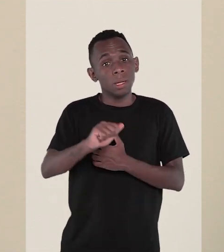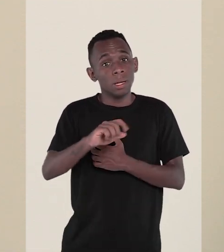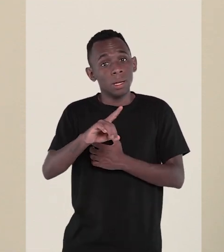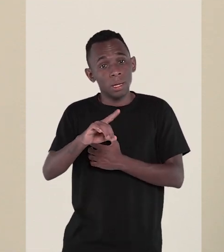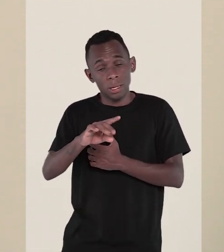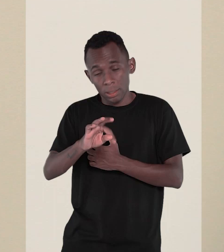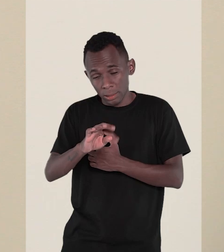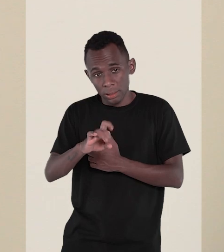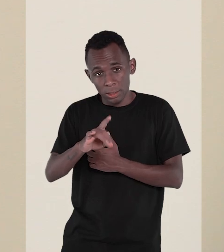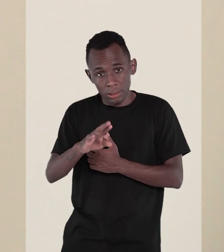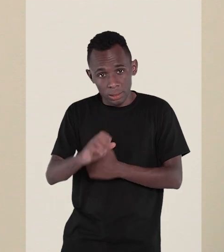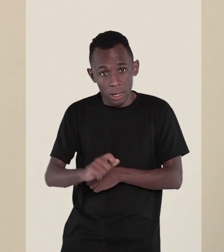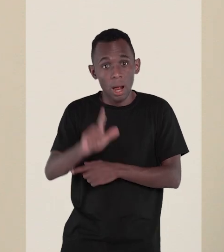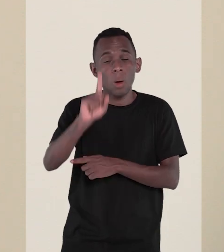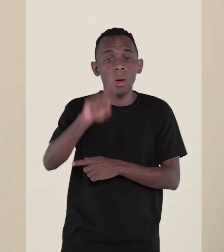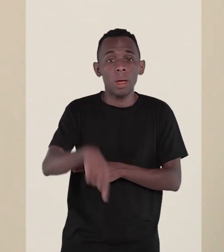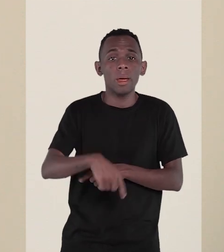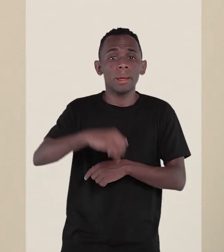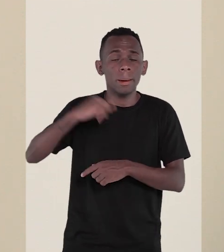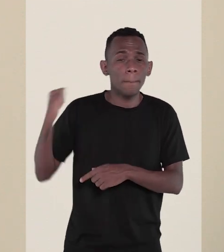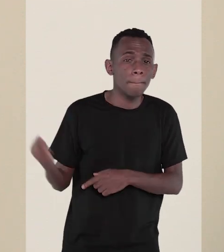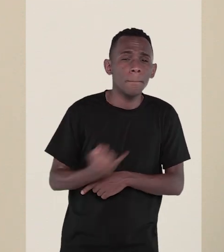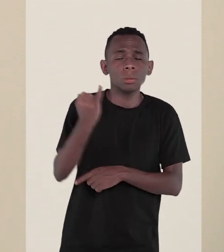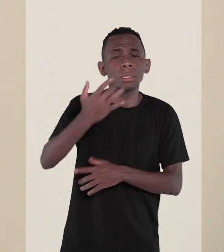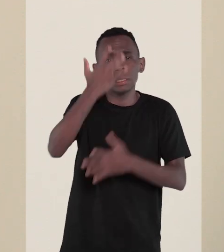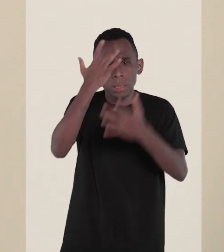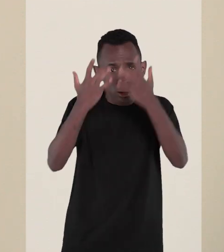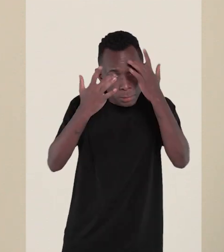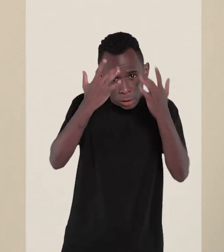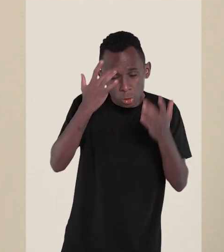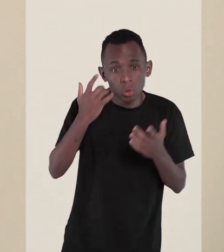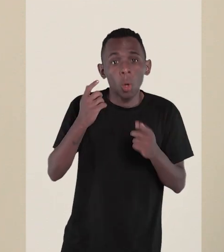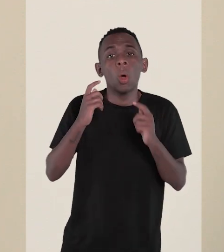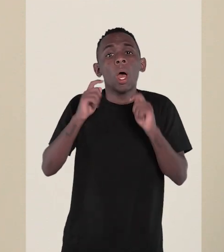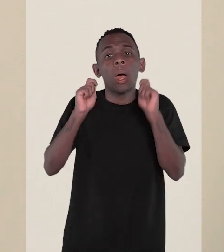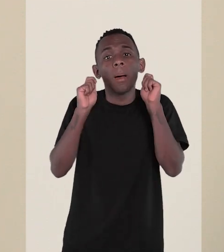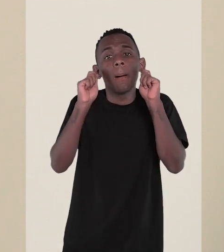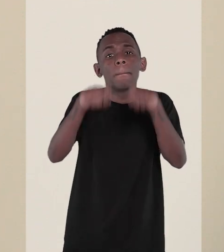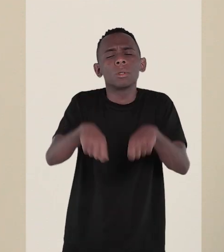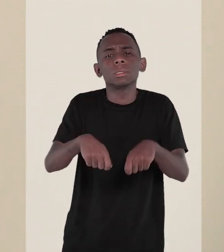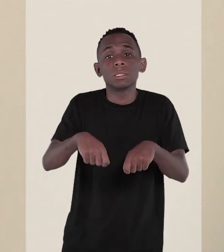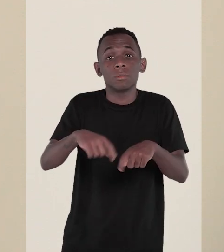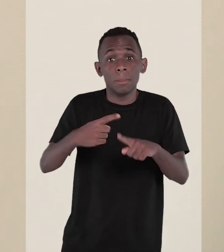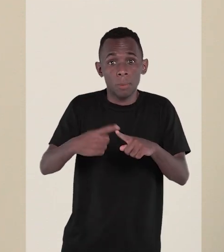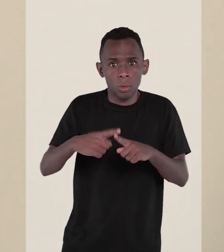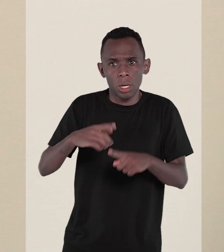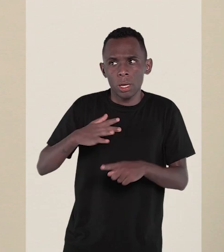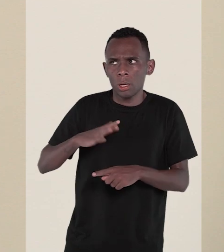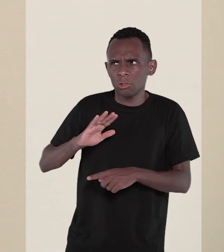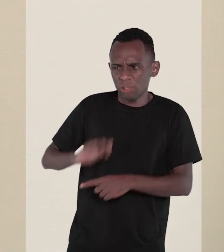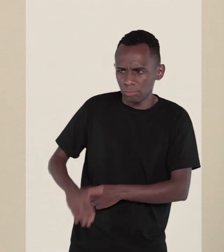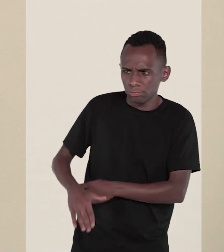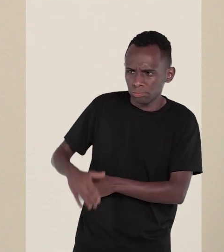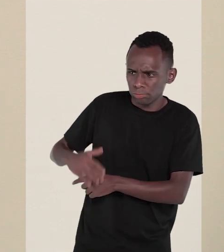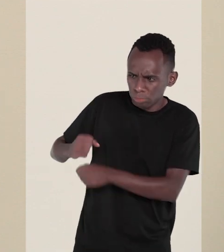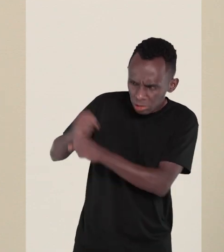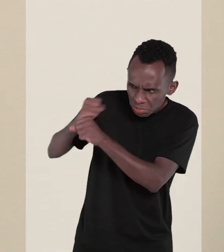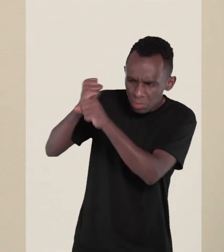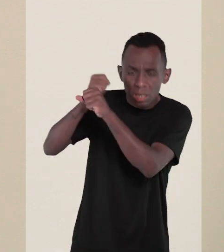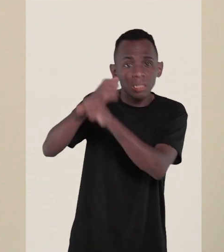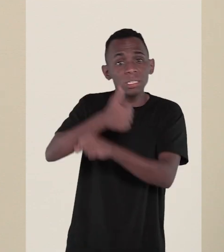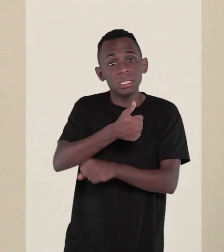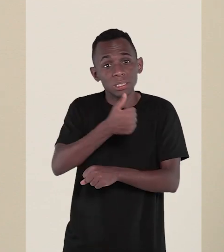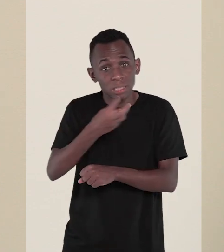uma porta de entrada minha para um outro momento da minha vida, onde as pessoas passaram a me conhecer. Eu já cantava há 13 anos, quando Catedral